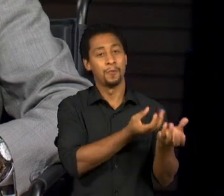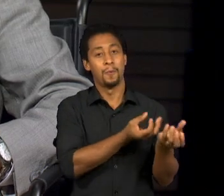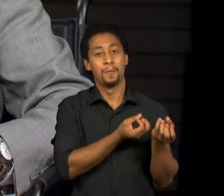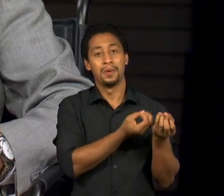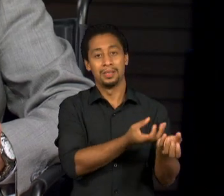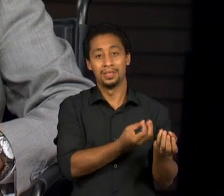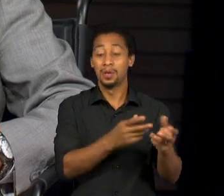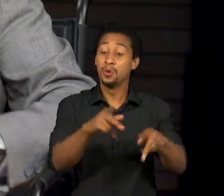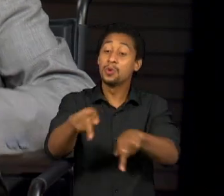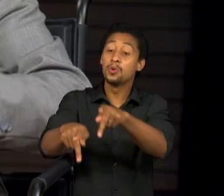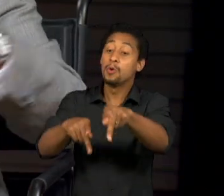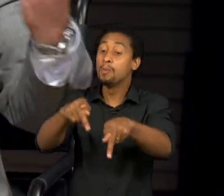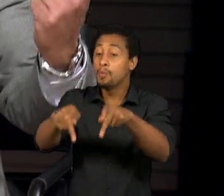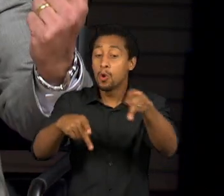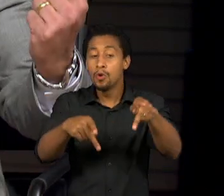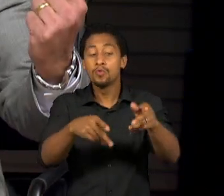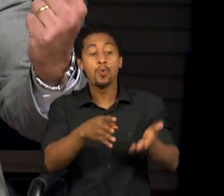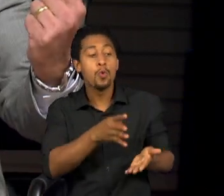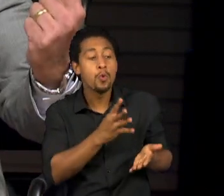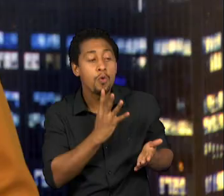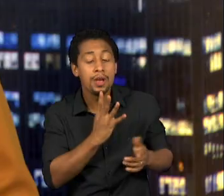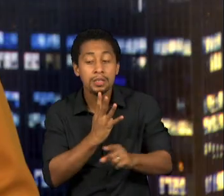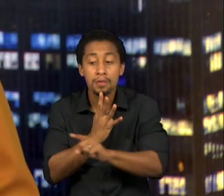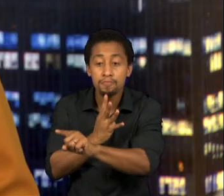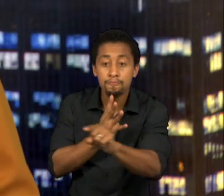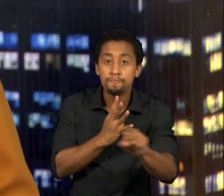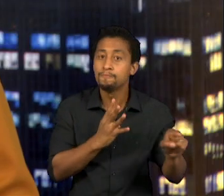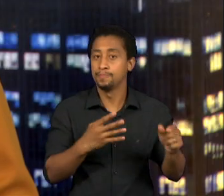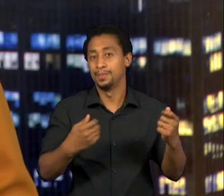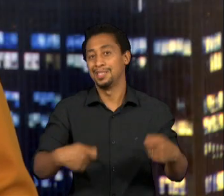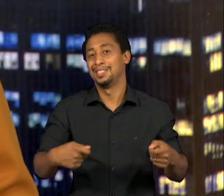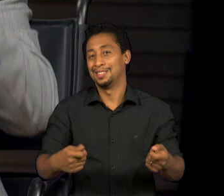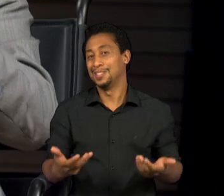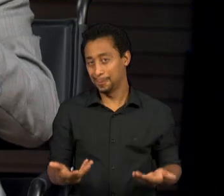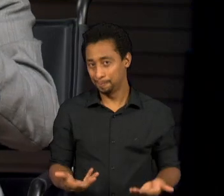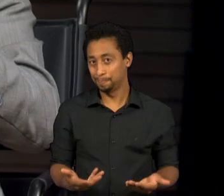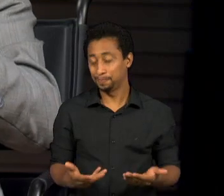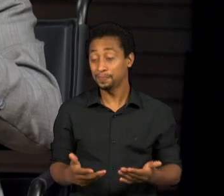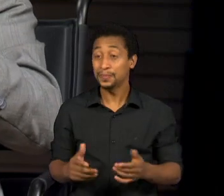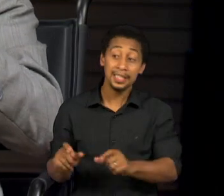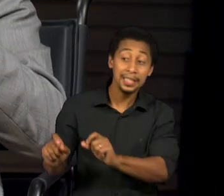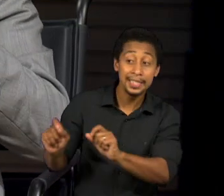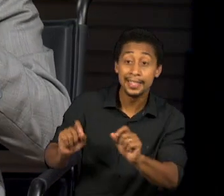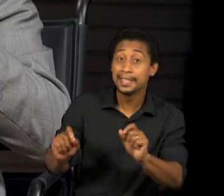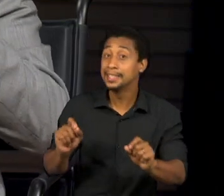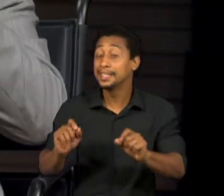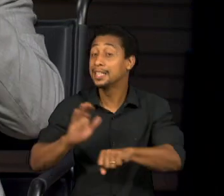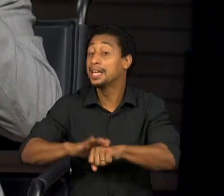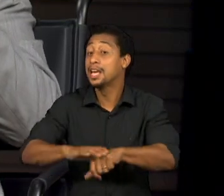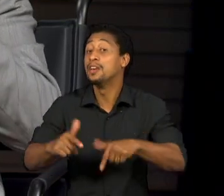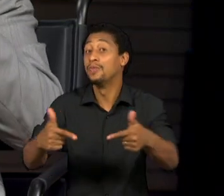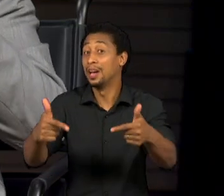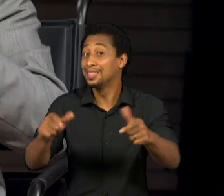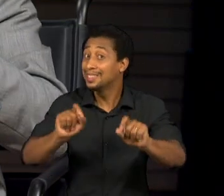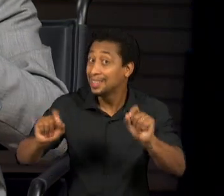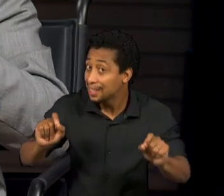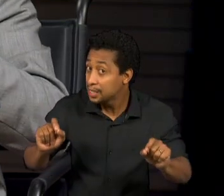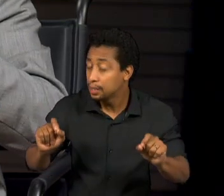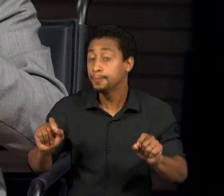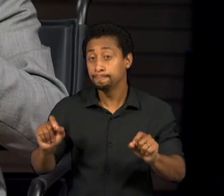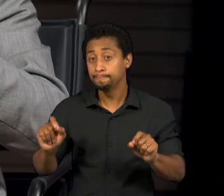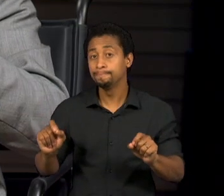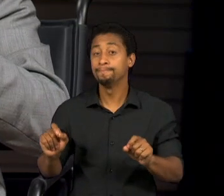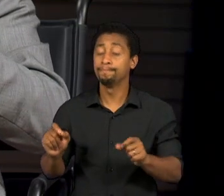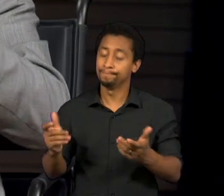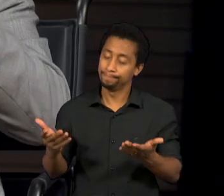de saber o que se passa, inclusive com o poder. Só quem faz isso, eu vou repetir, só quem faz